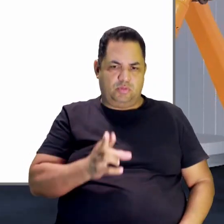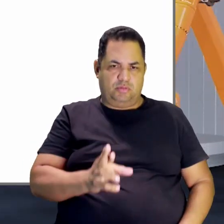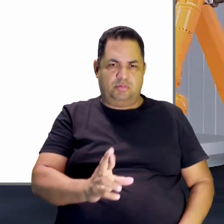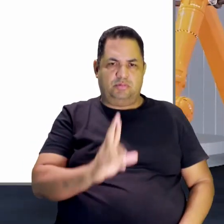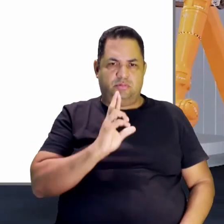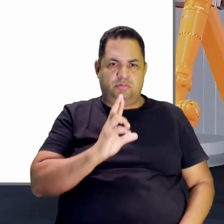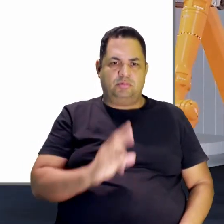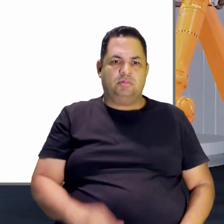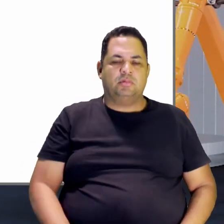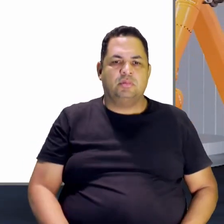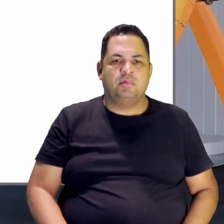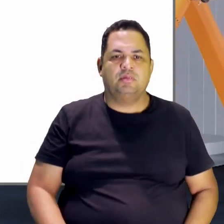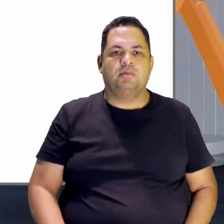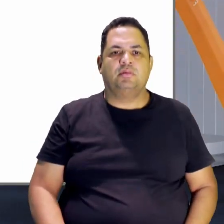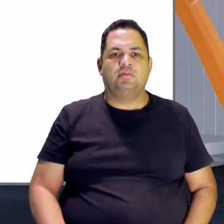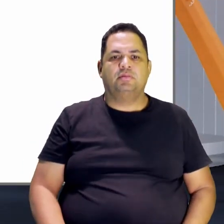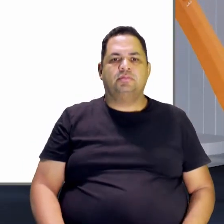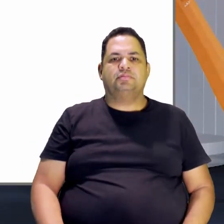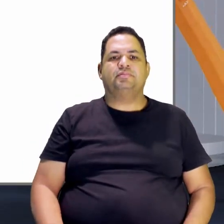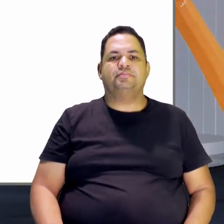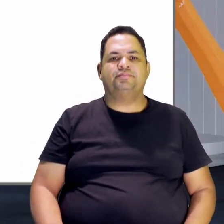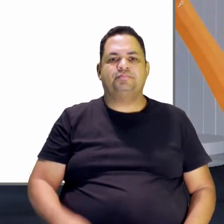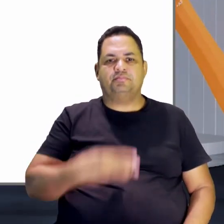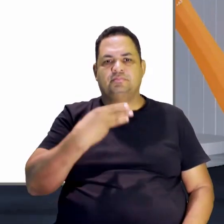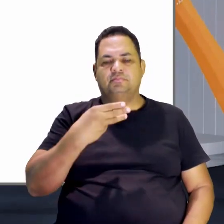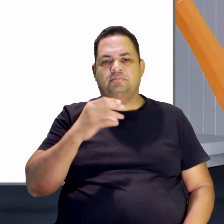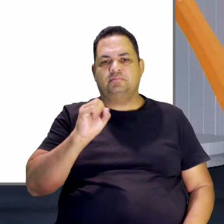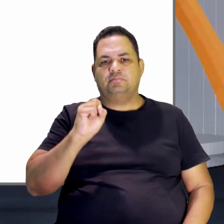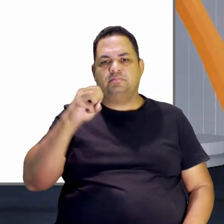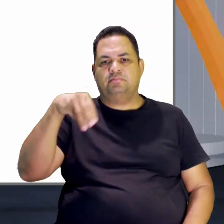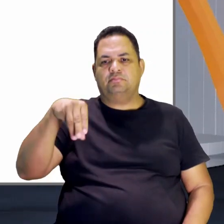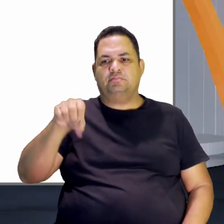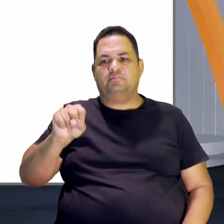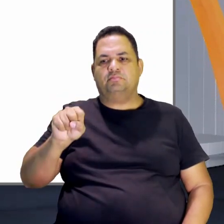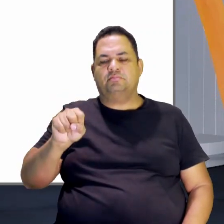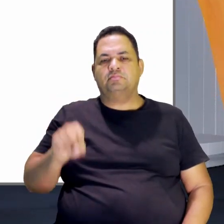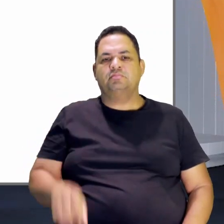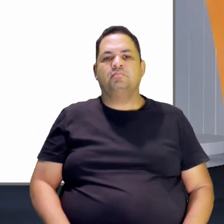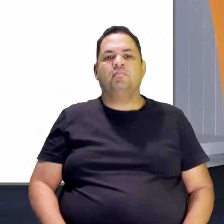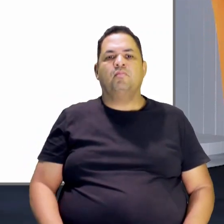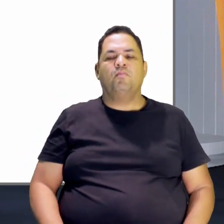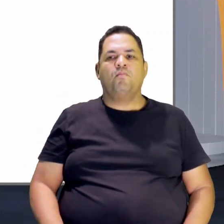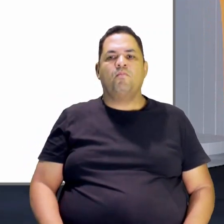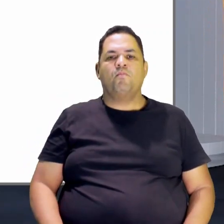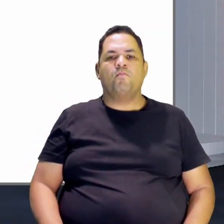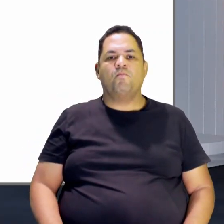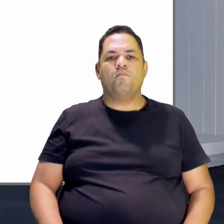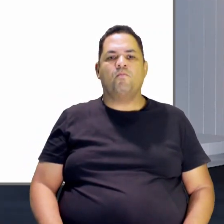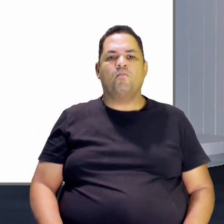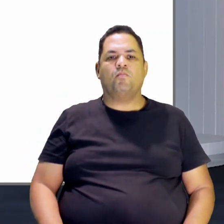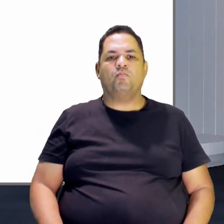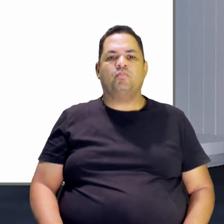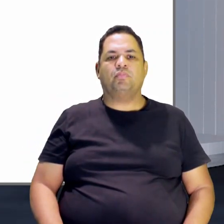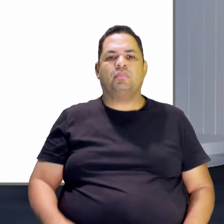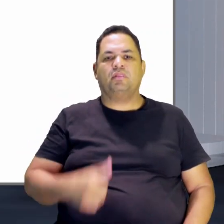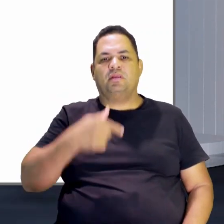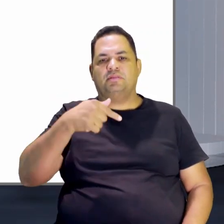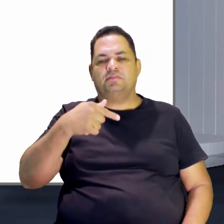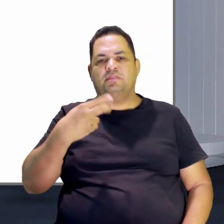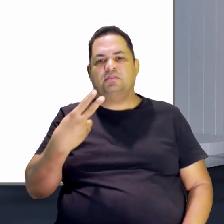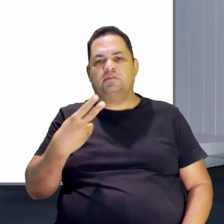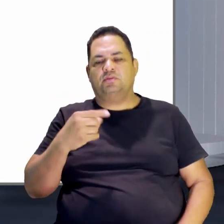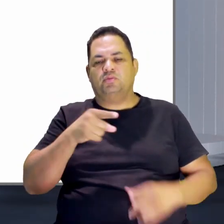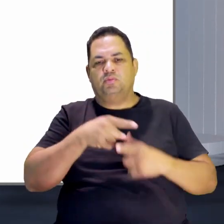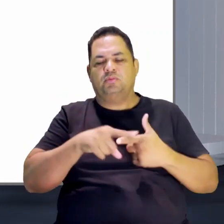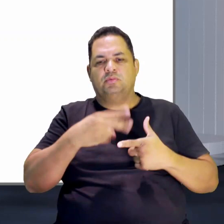vocês. 108 km por hora são 30 metros por segundo. 108 dividido por 3,6 é 30. 72 dividido